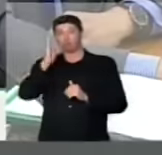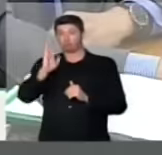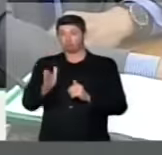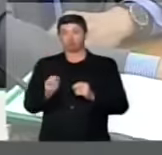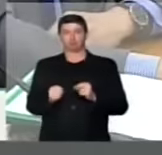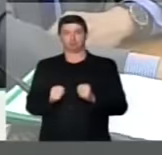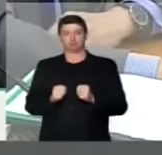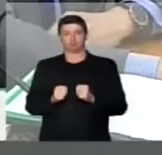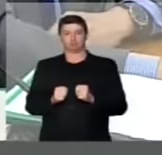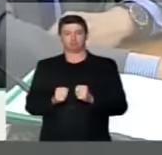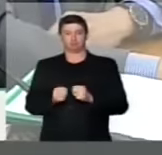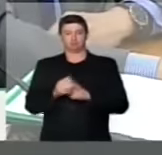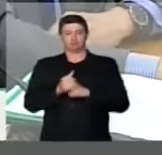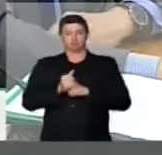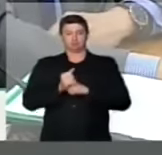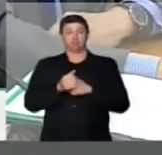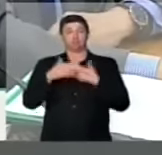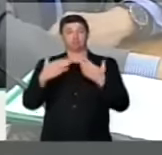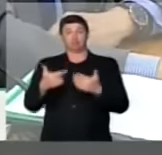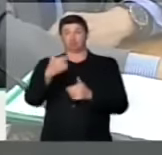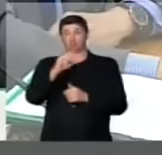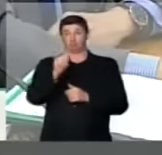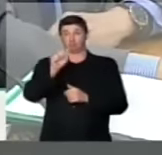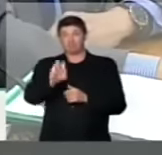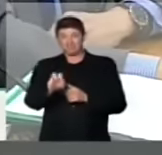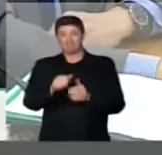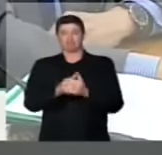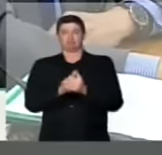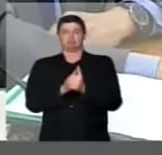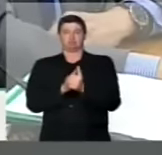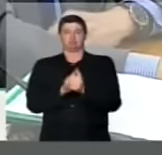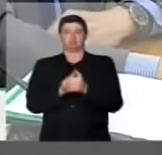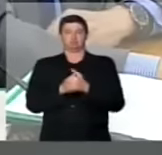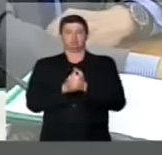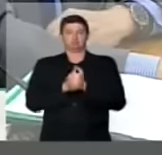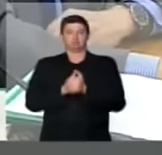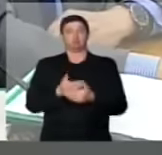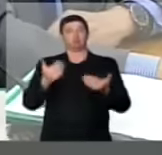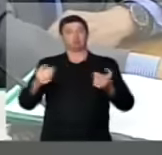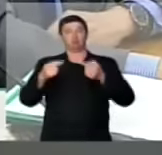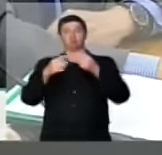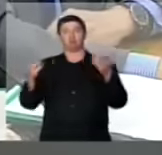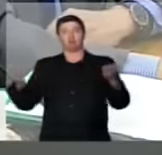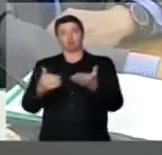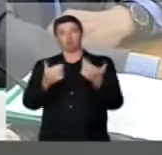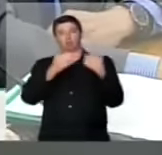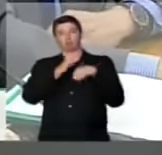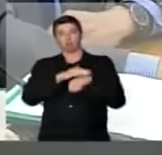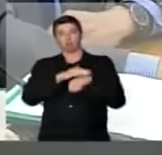e estenderam-se no ano de 2015, portanto, dentro do atual mandato da presidente